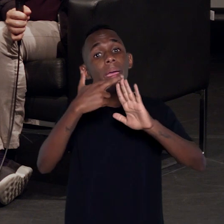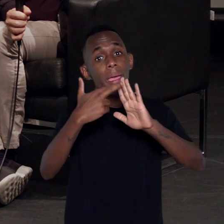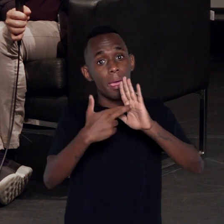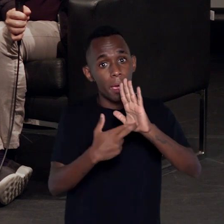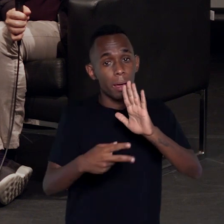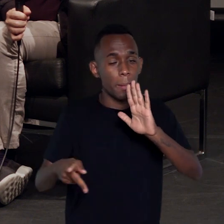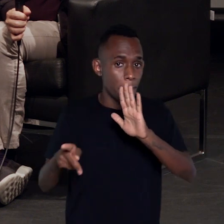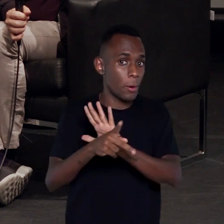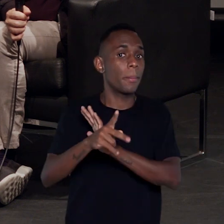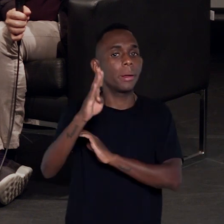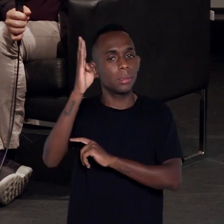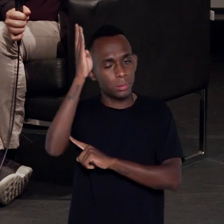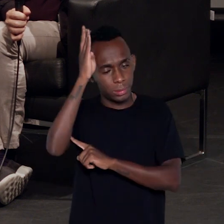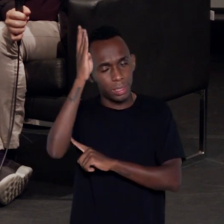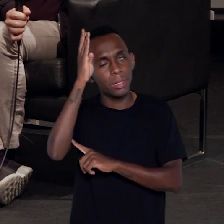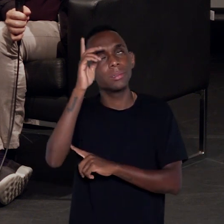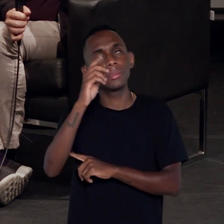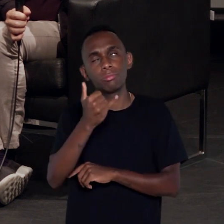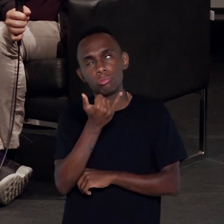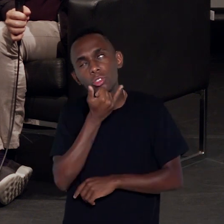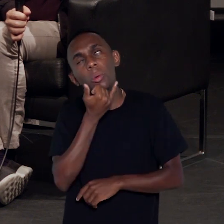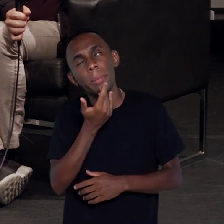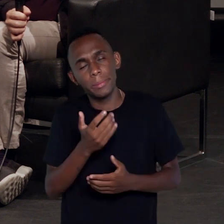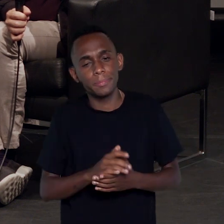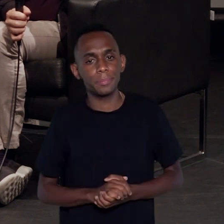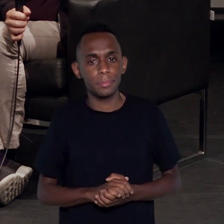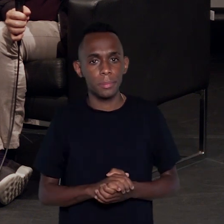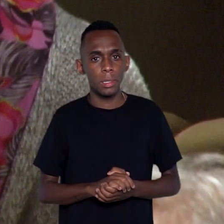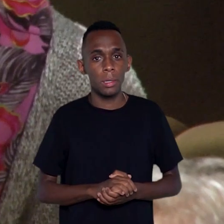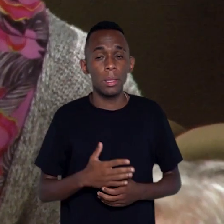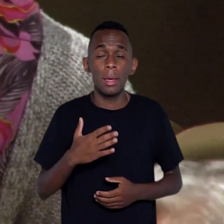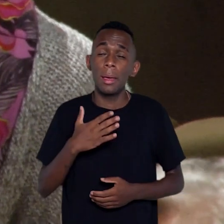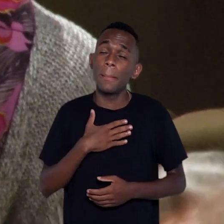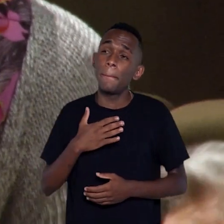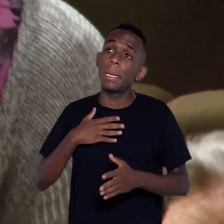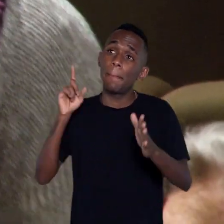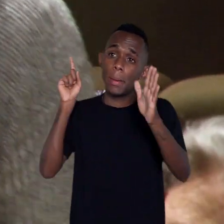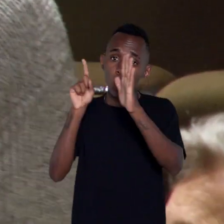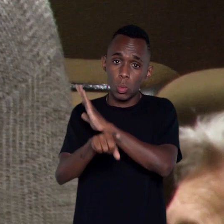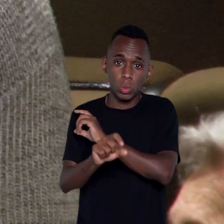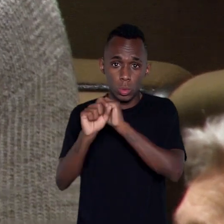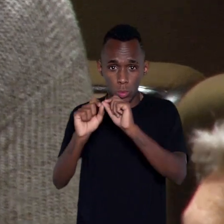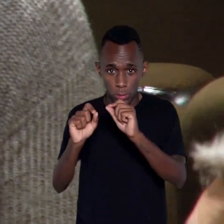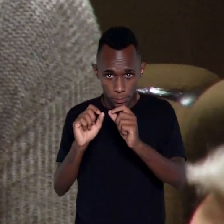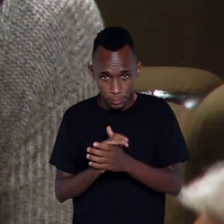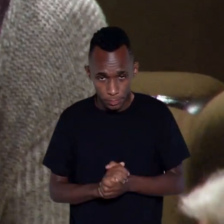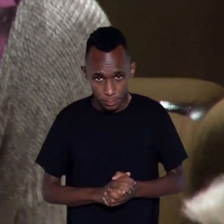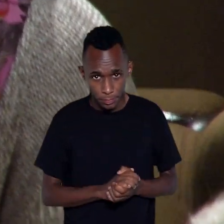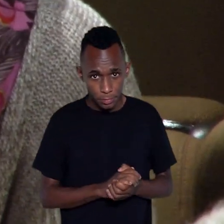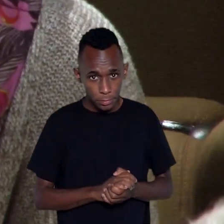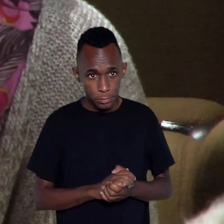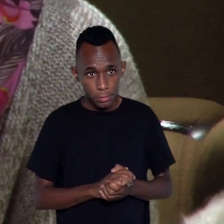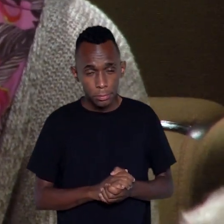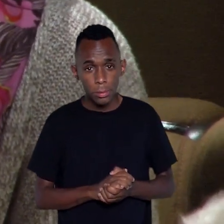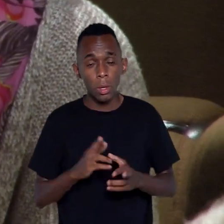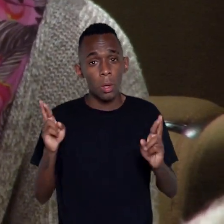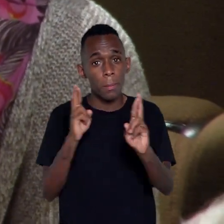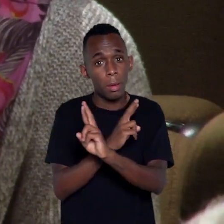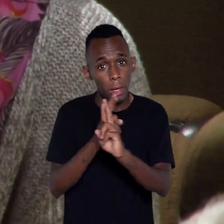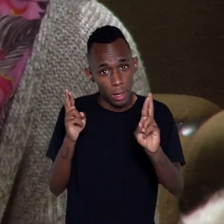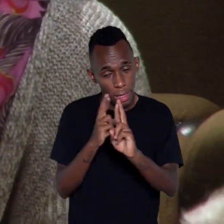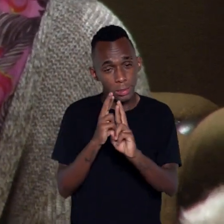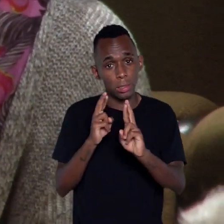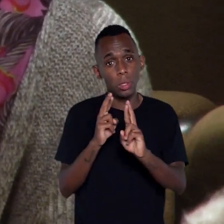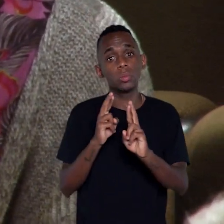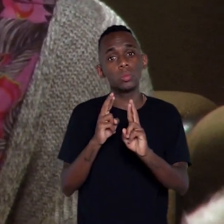teve que ficar de máscara. Desculpa aí, André. Querido. A minha pergunta fazendo uma